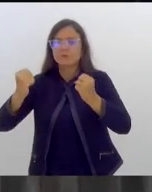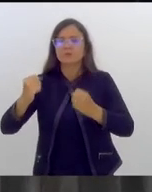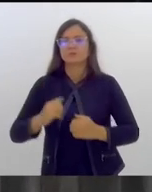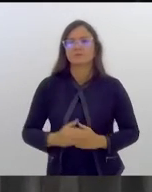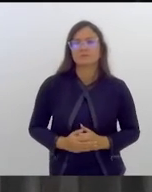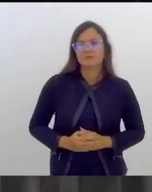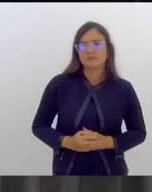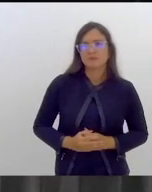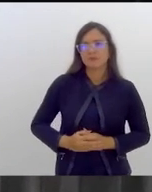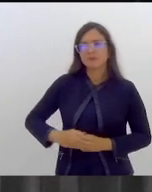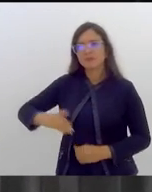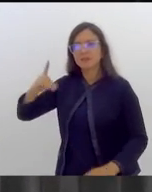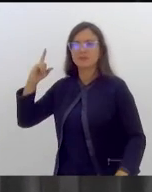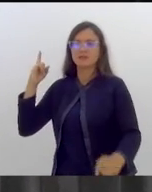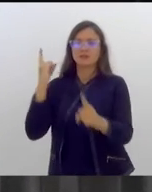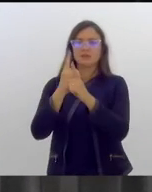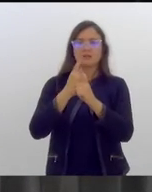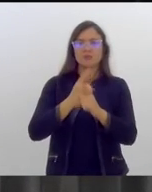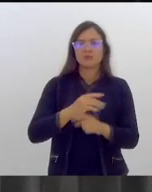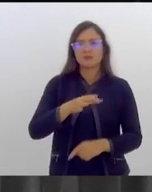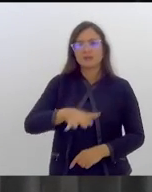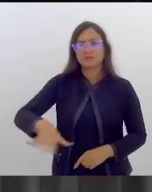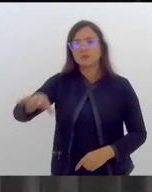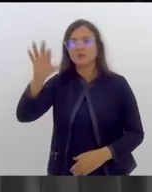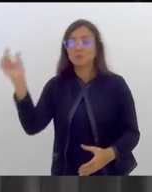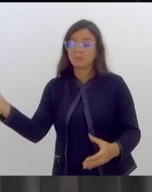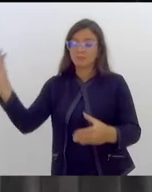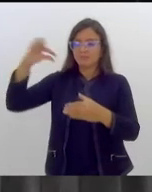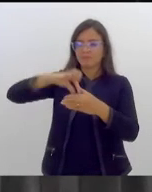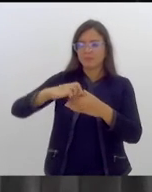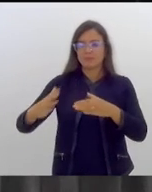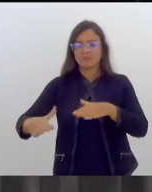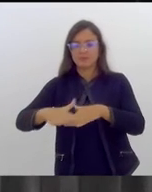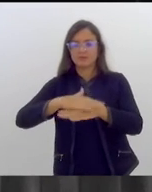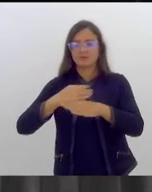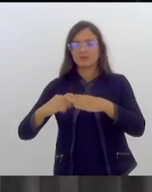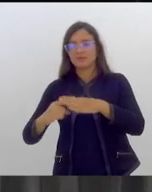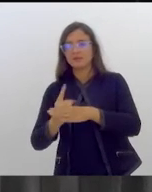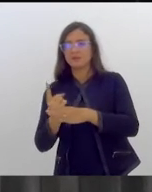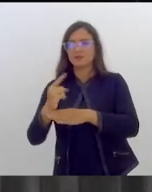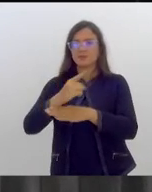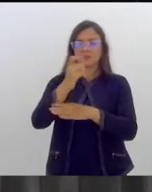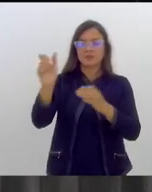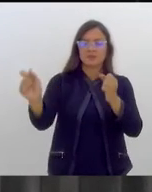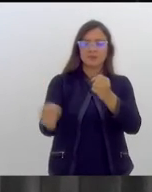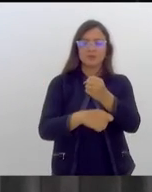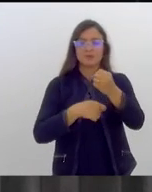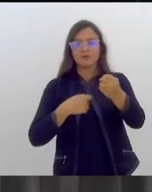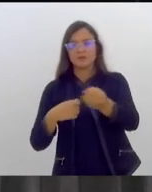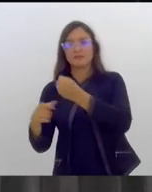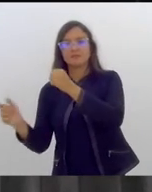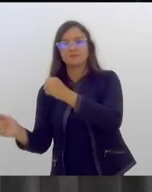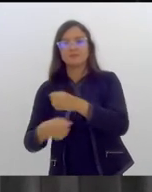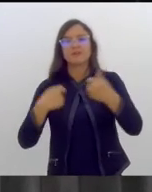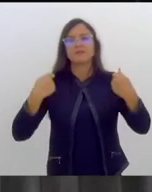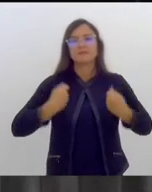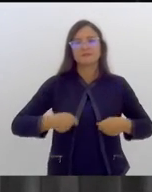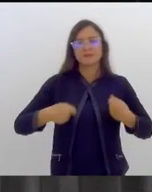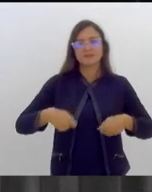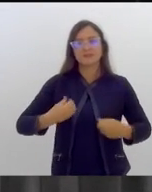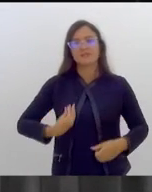no plantar e na colheita humanização de nossas vidas